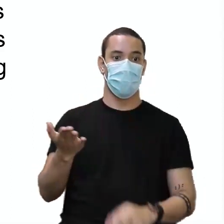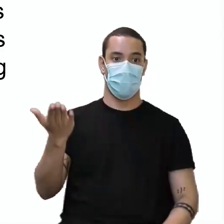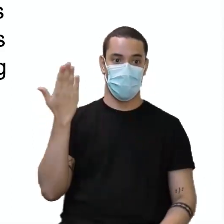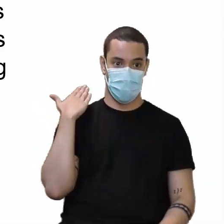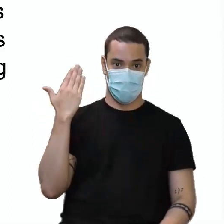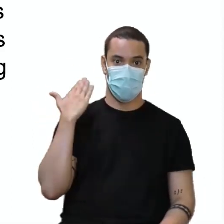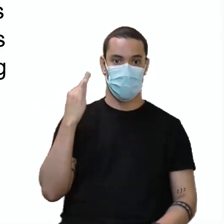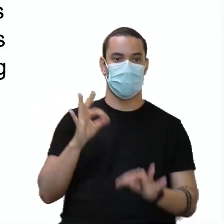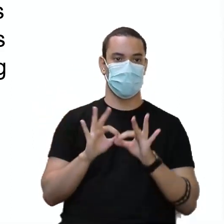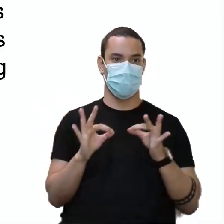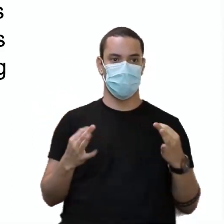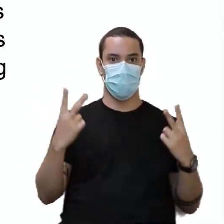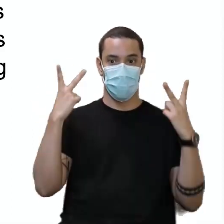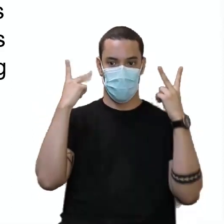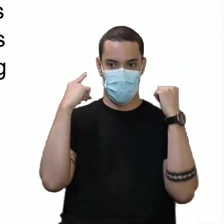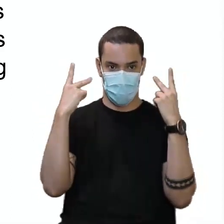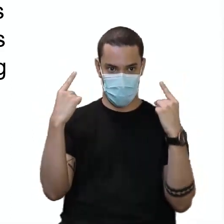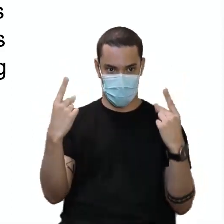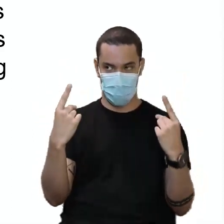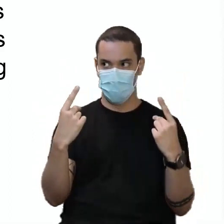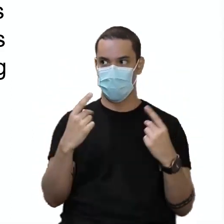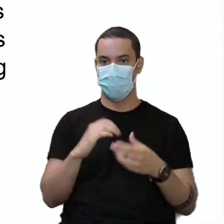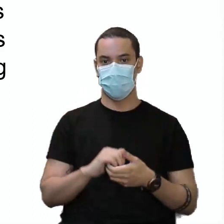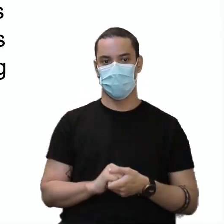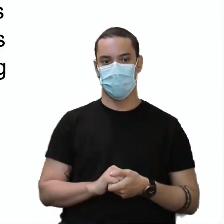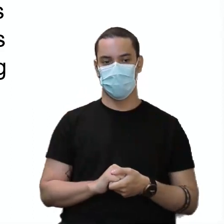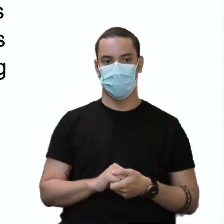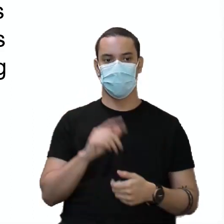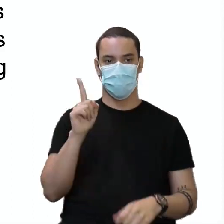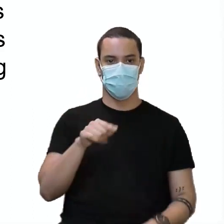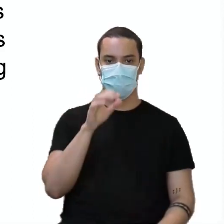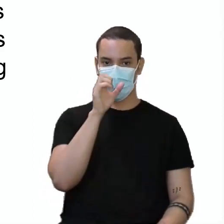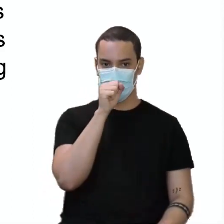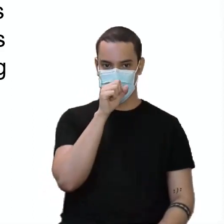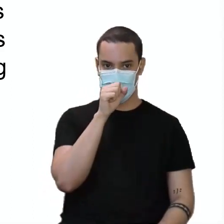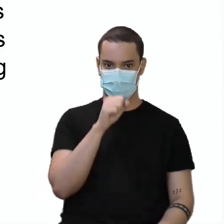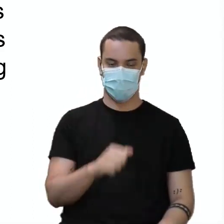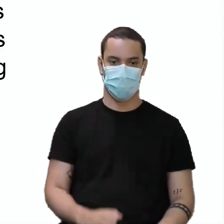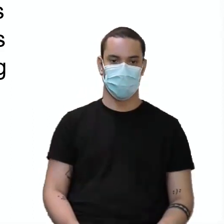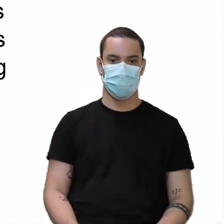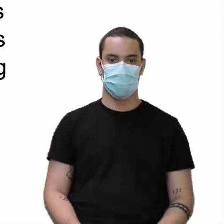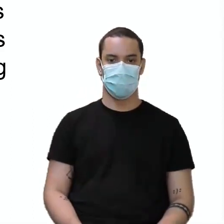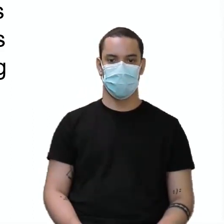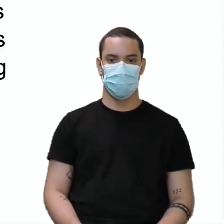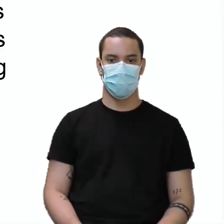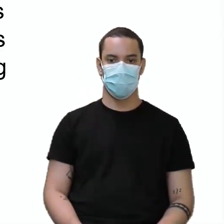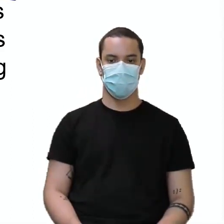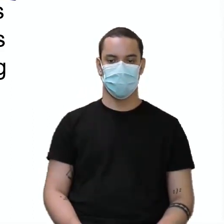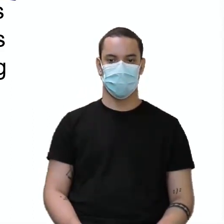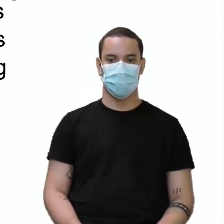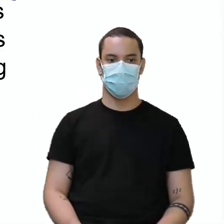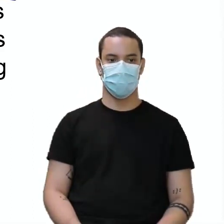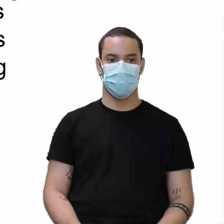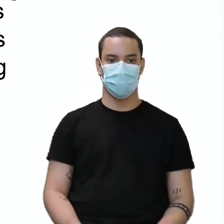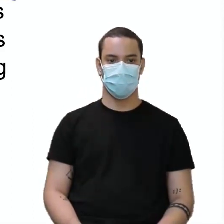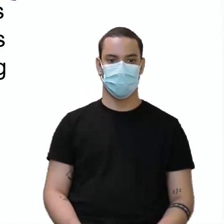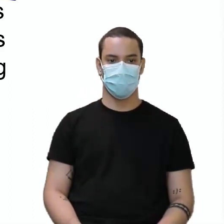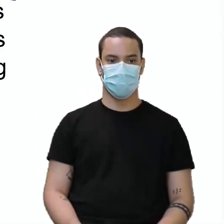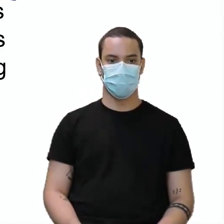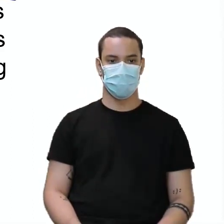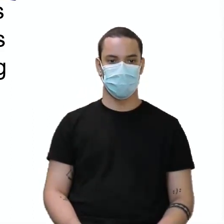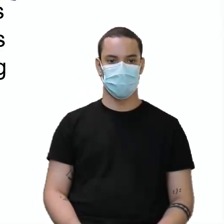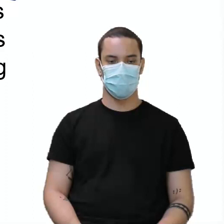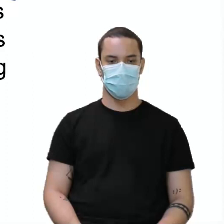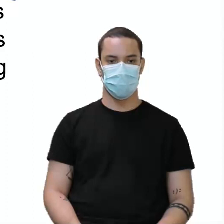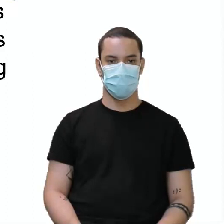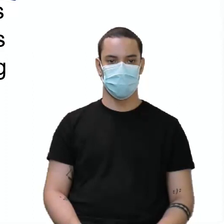mesmo, passado simples normal. It was Saturday. The sun was shining and many people were going